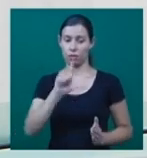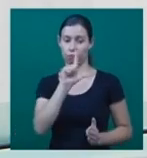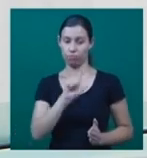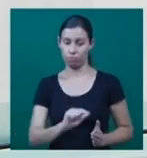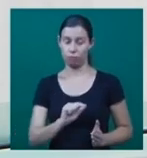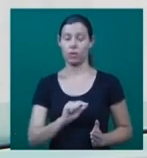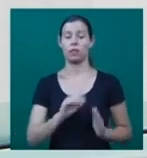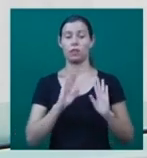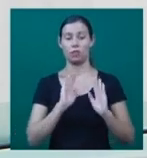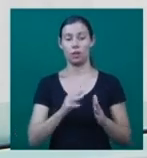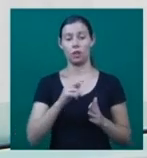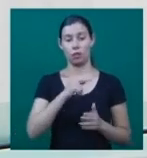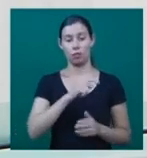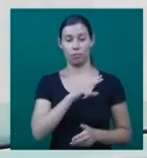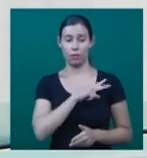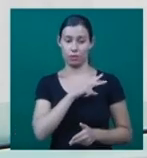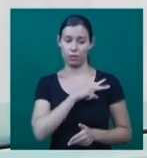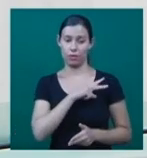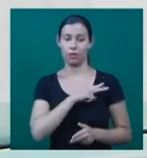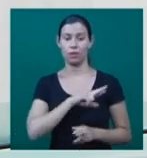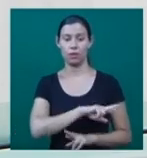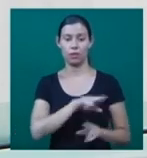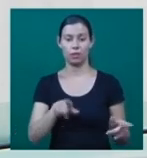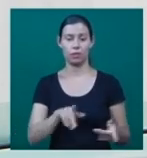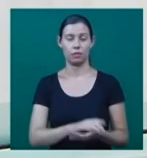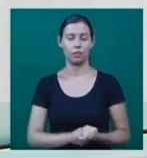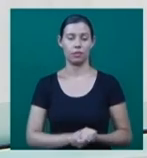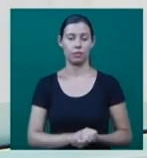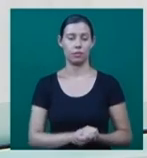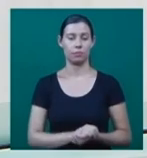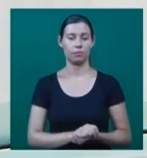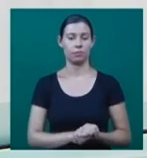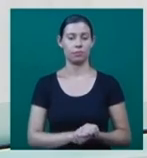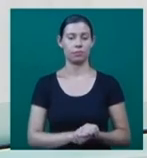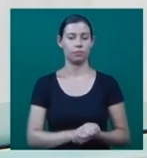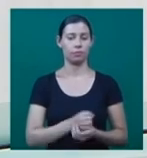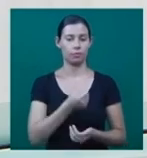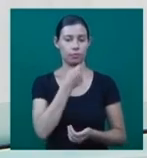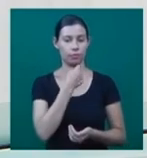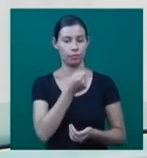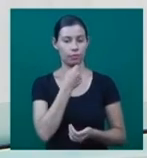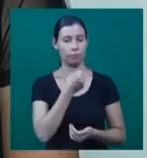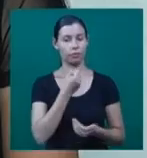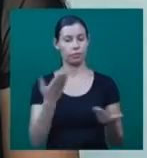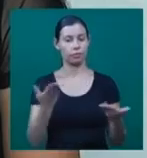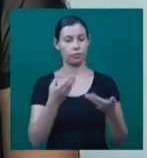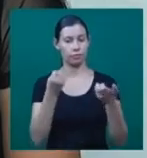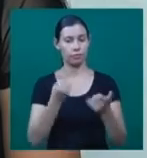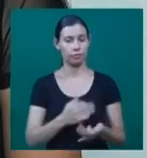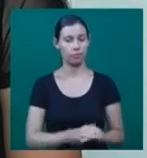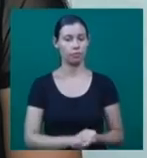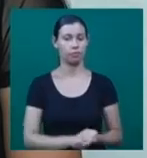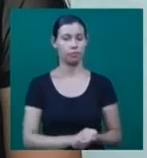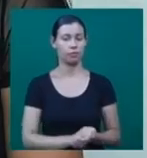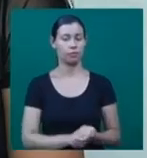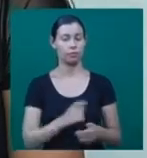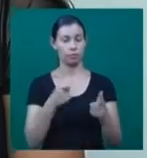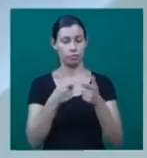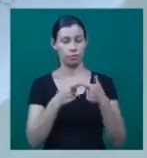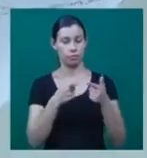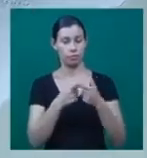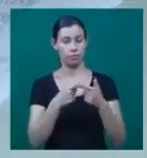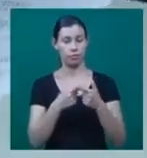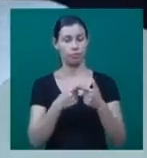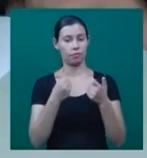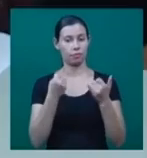na rede particular, a realidade não é bem assim. Veja na reportagem de Célio Júnior e Daniela Malagoli. Segundo especialistas, tanto o